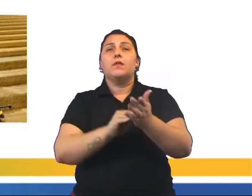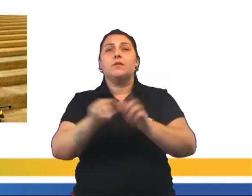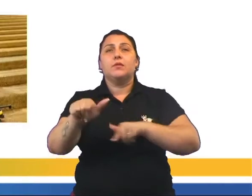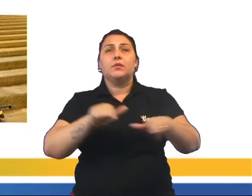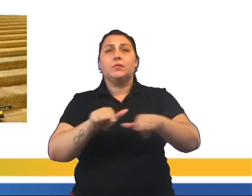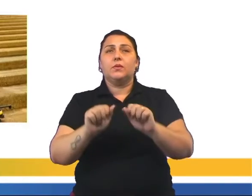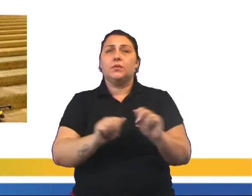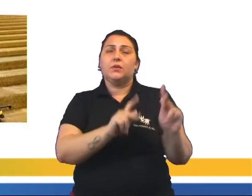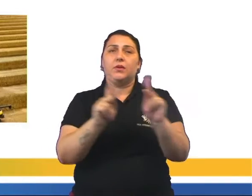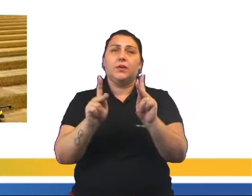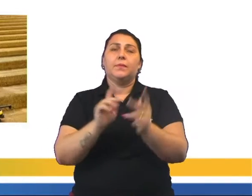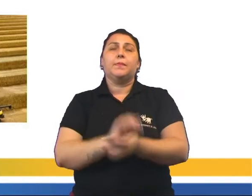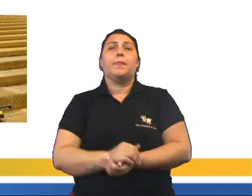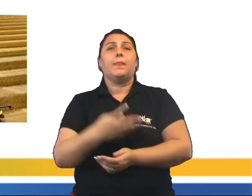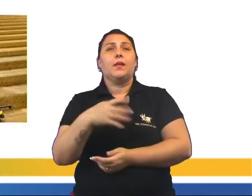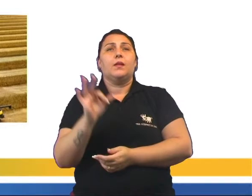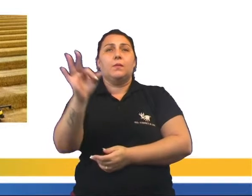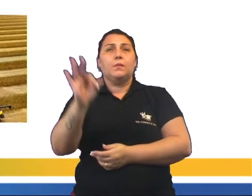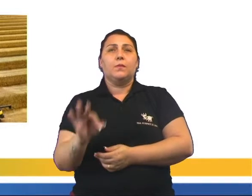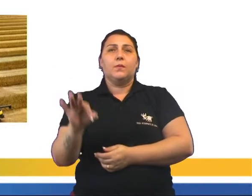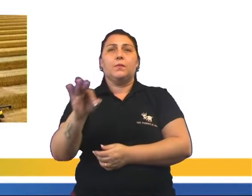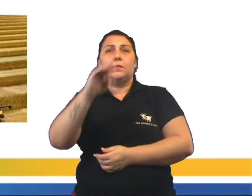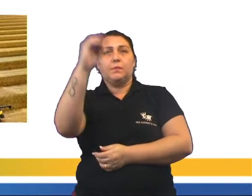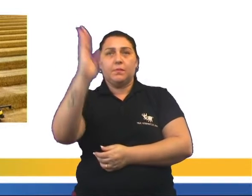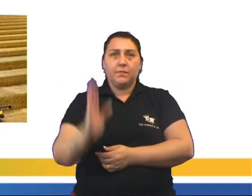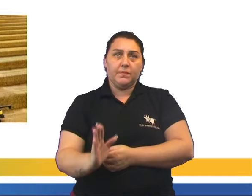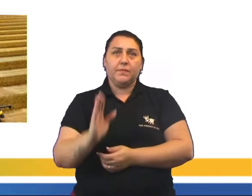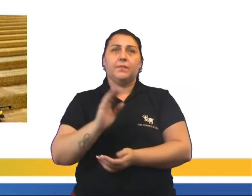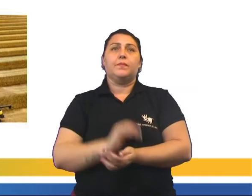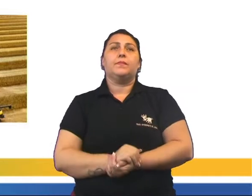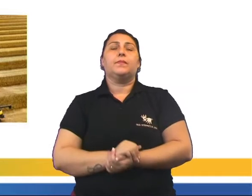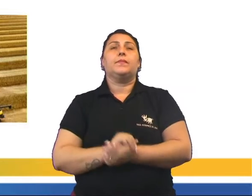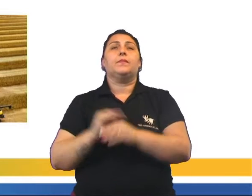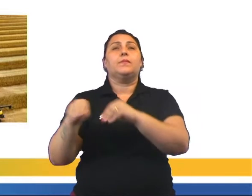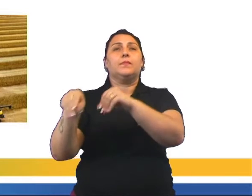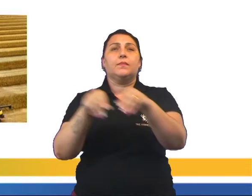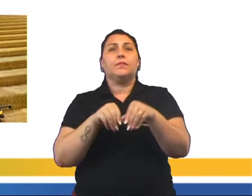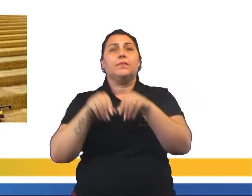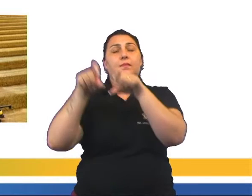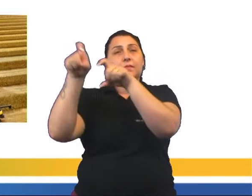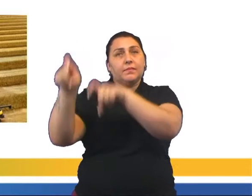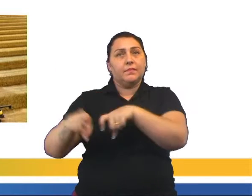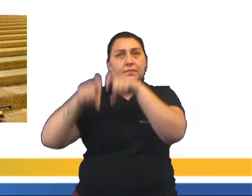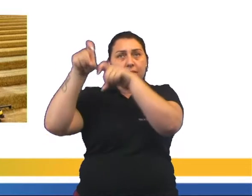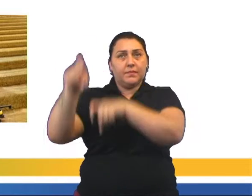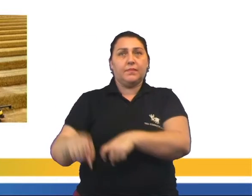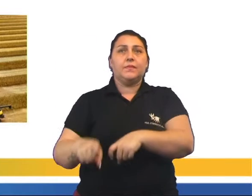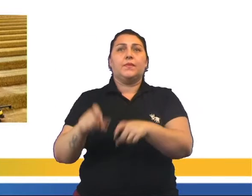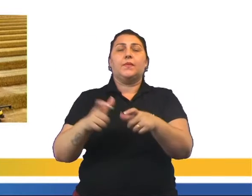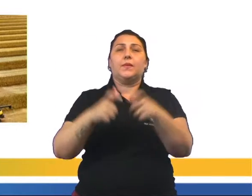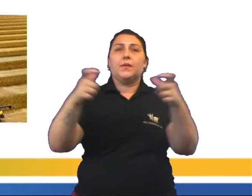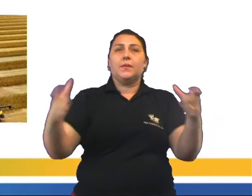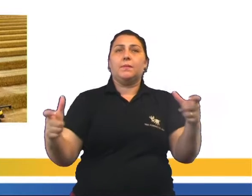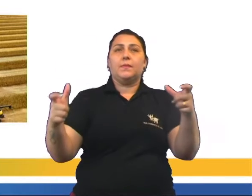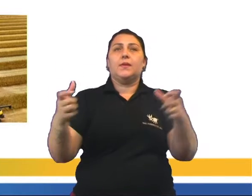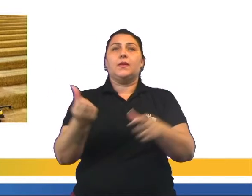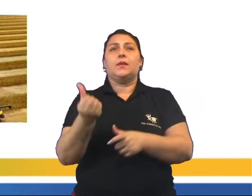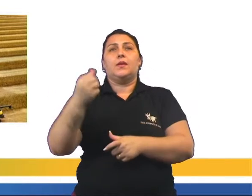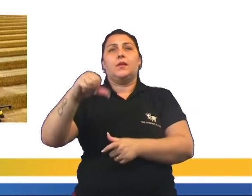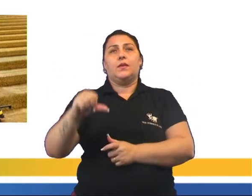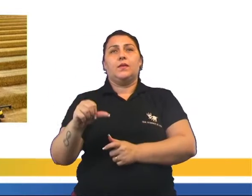campo, ok? Por exemplo, 41% do território brasileiro é ocupado por terras agricultáveis, com tamanho médio